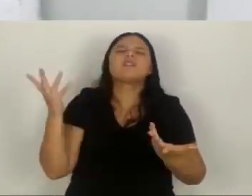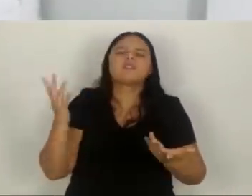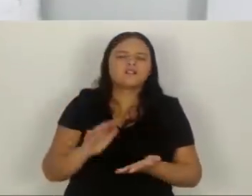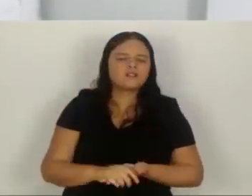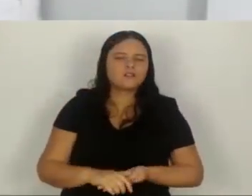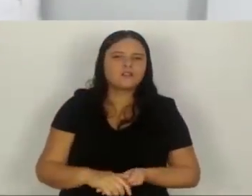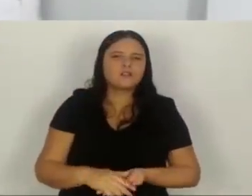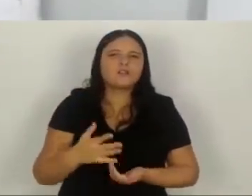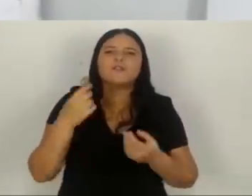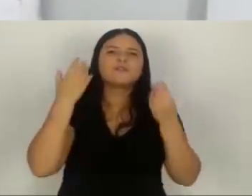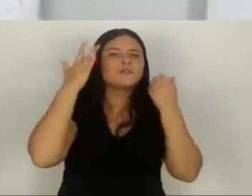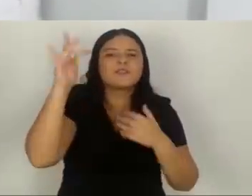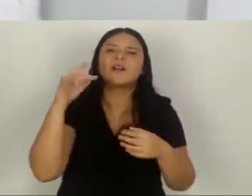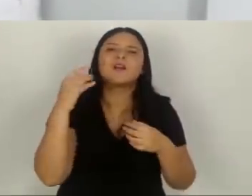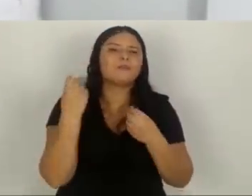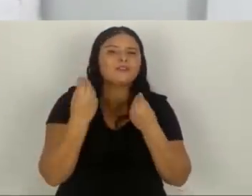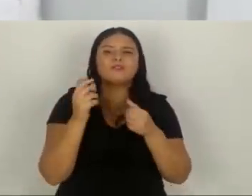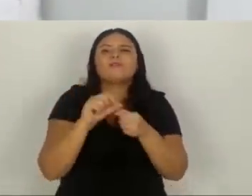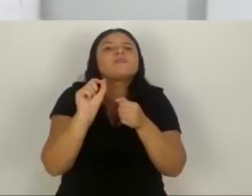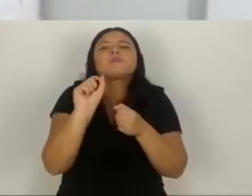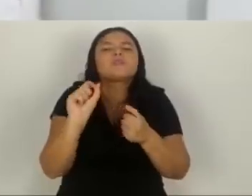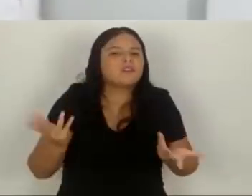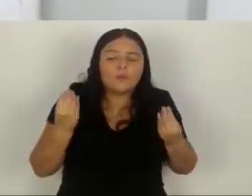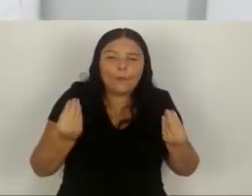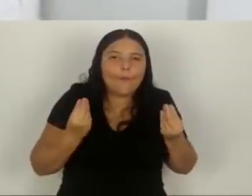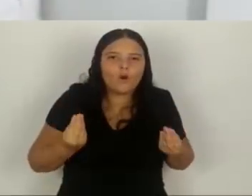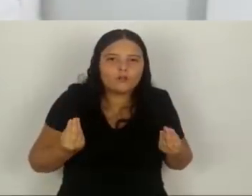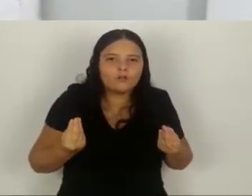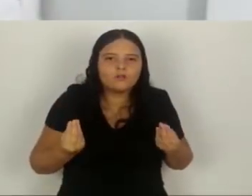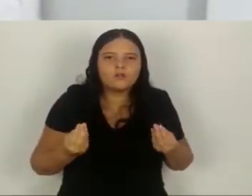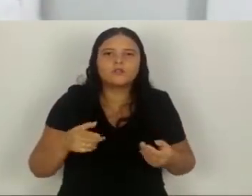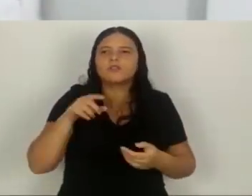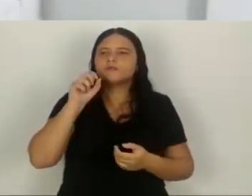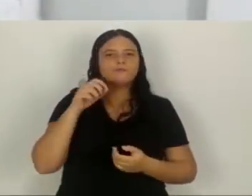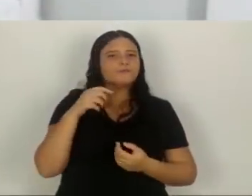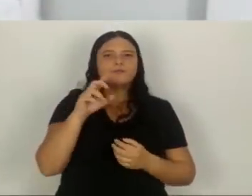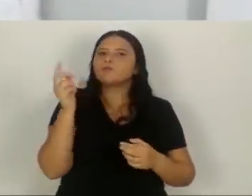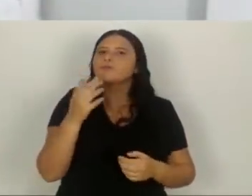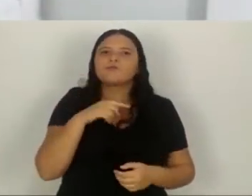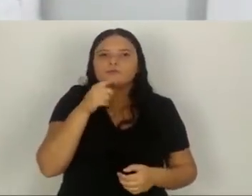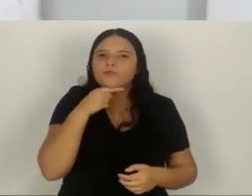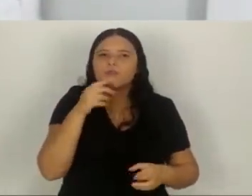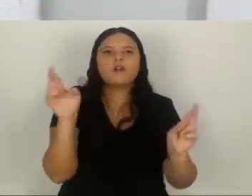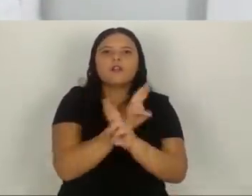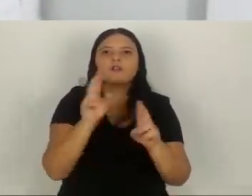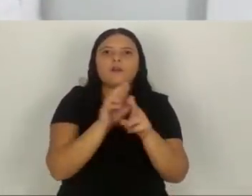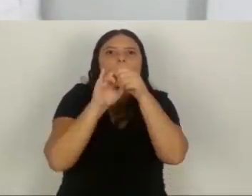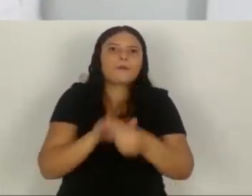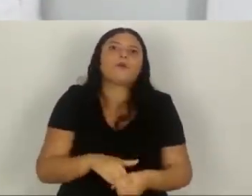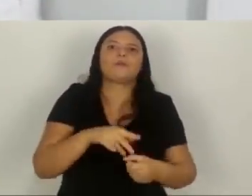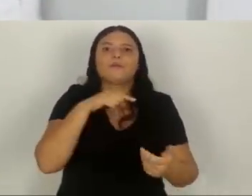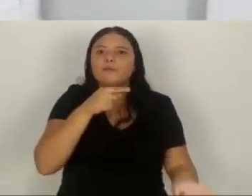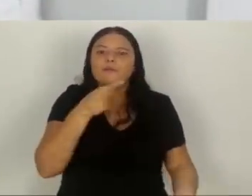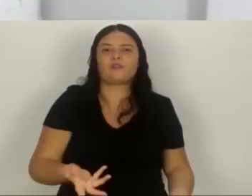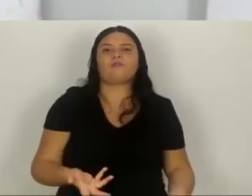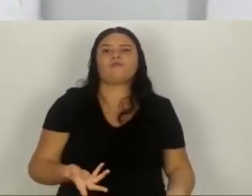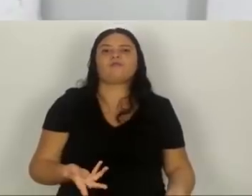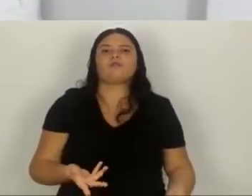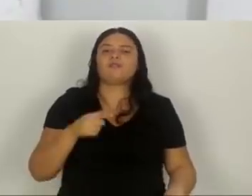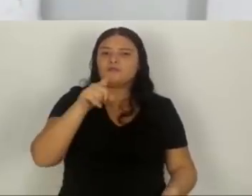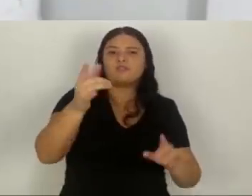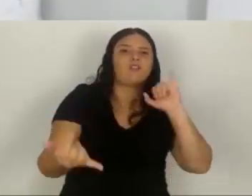como que eu devo fazer? Como é que a gente pode viver uma relação assim? Um abuso tamanho, né? Onde você